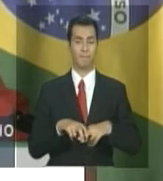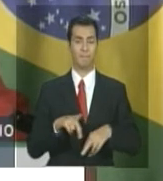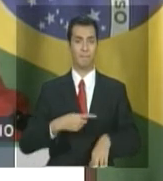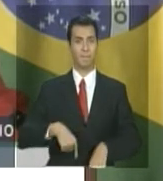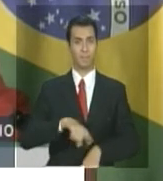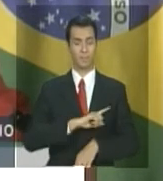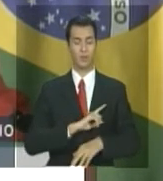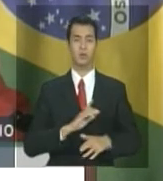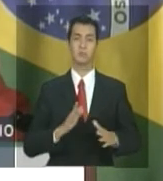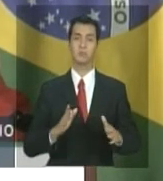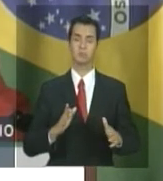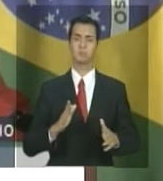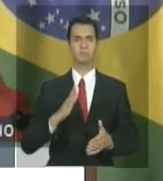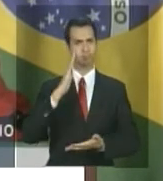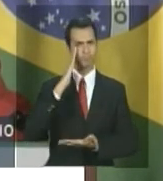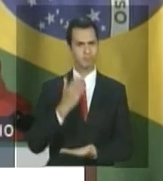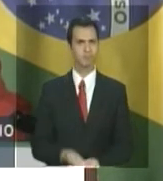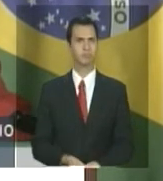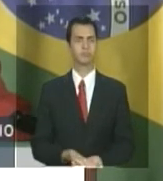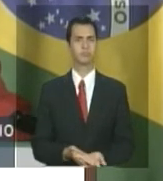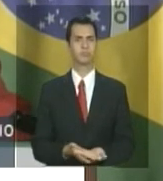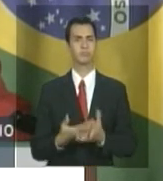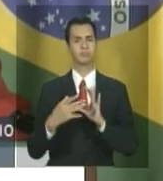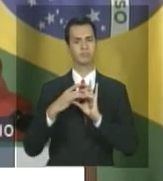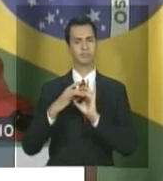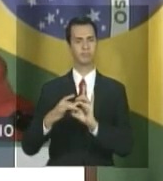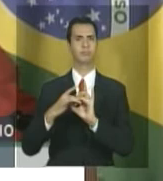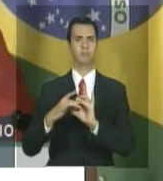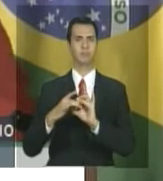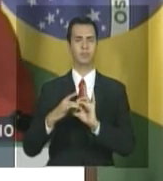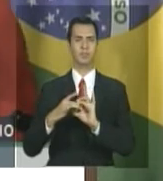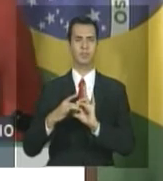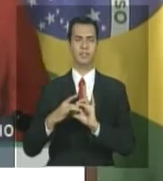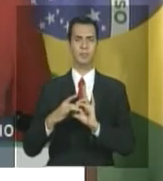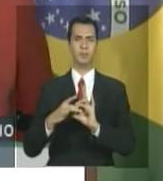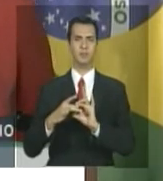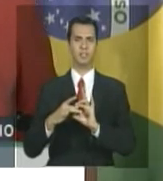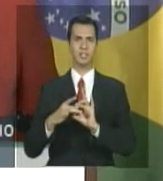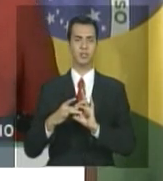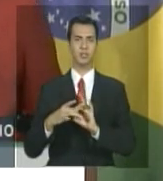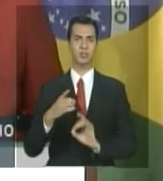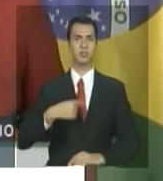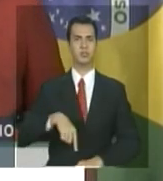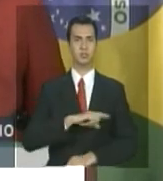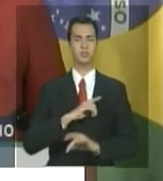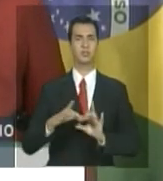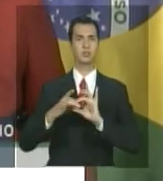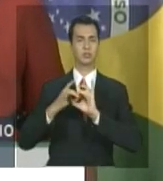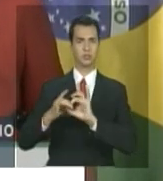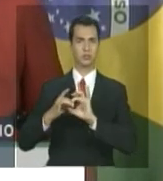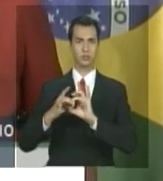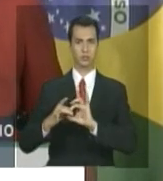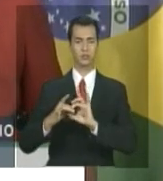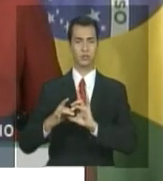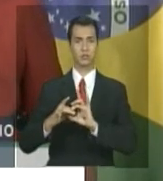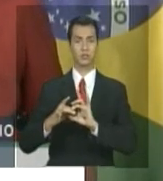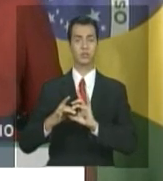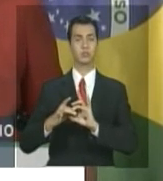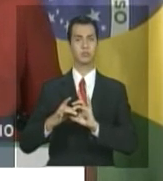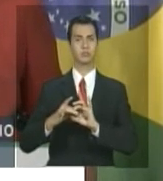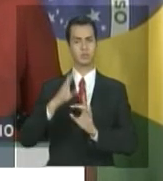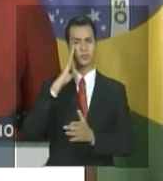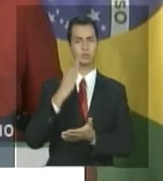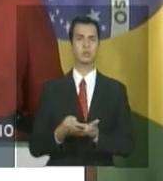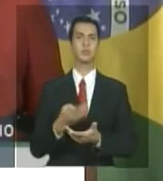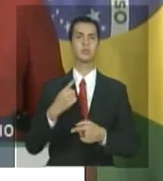muita importância à parceria entre o Brasil e os Estados Unidos para o século XXI.